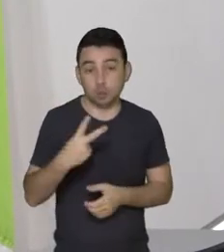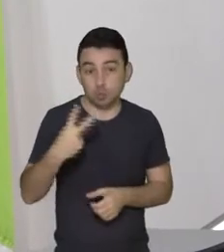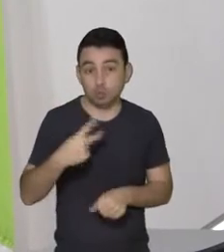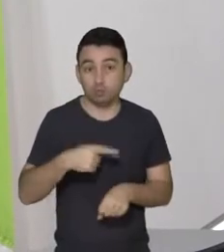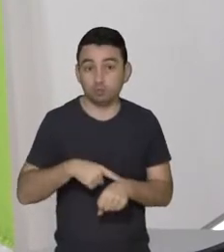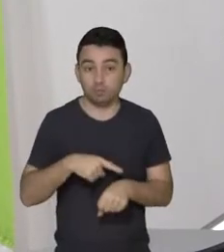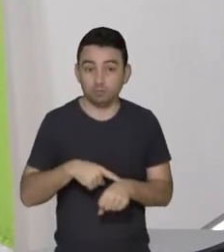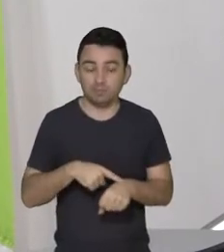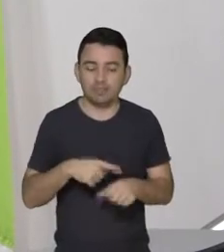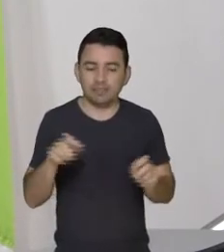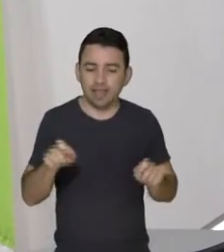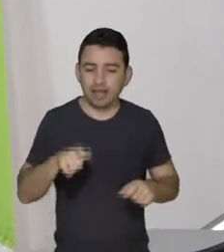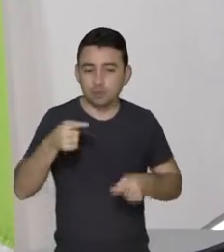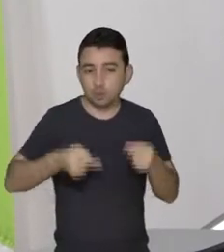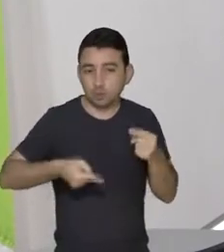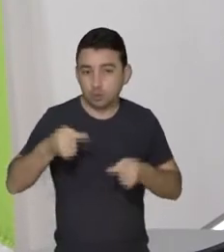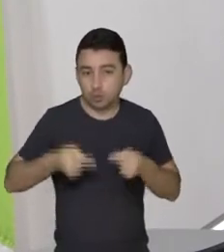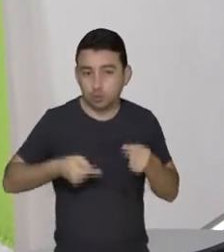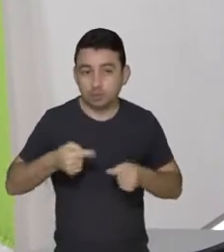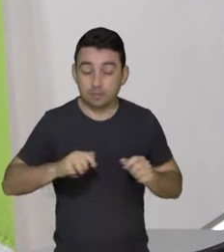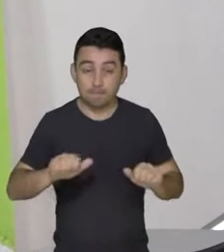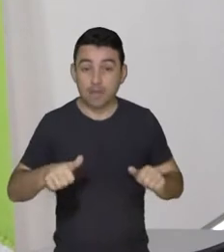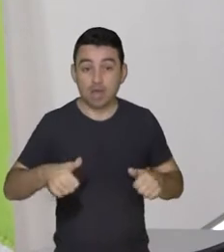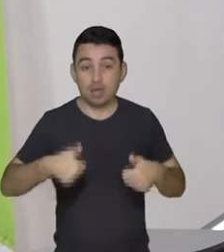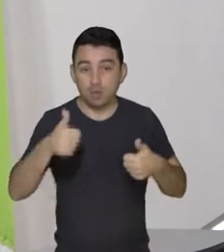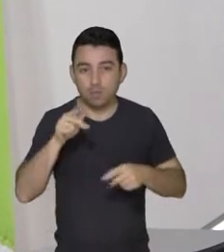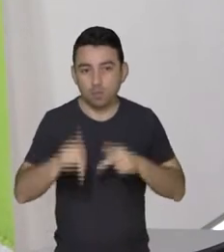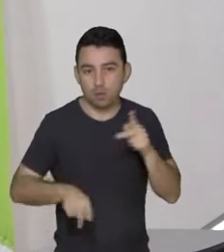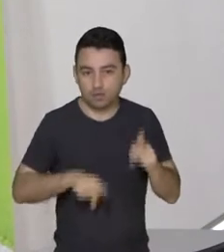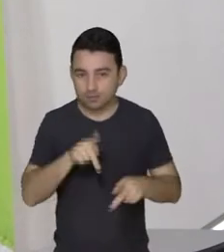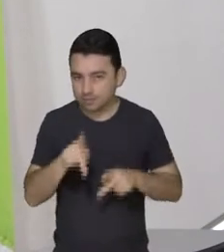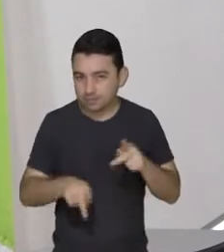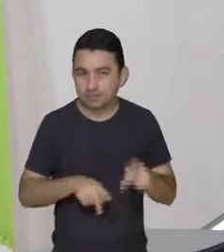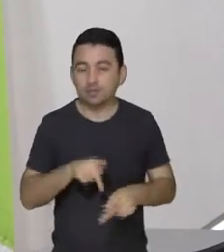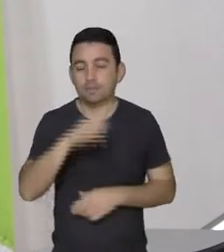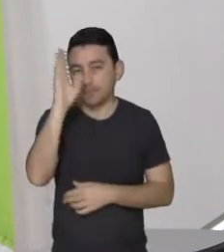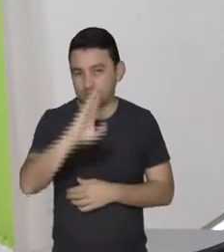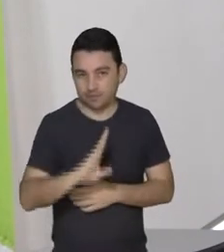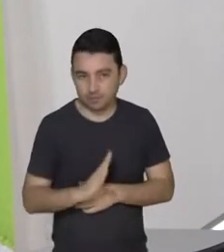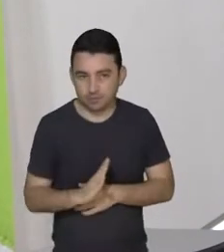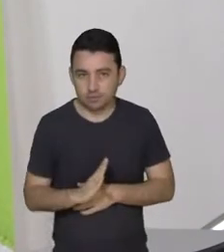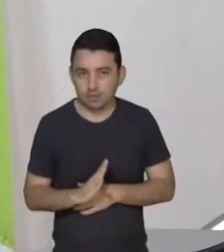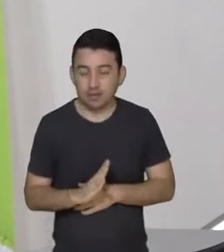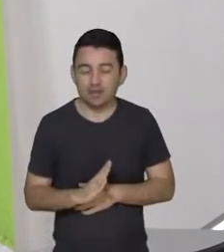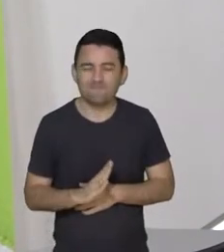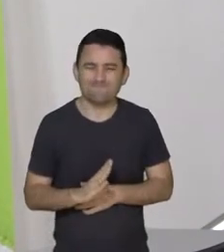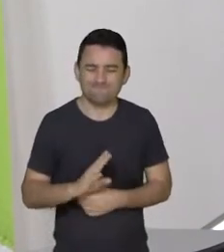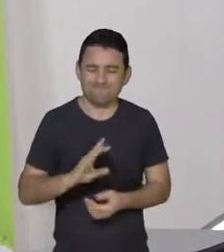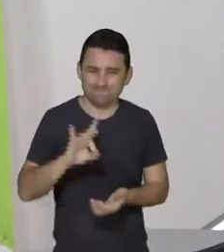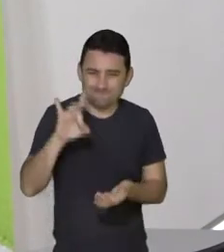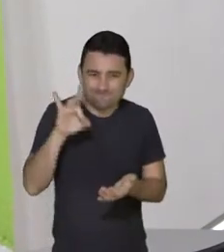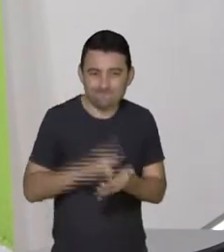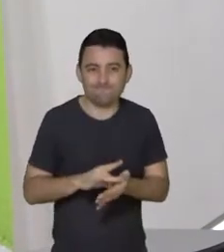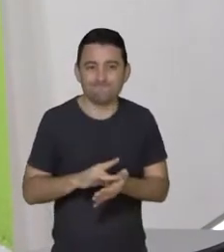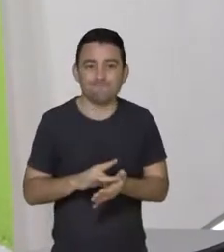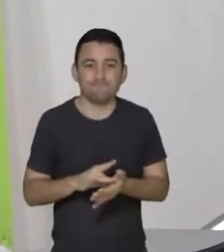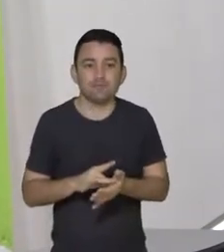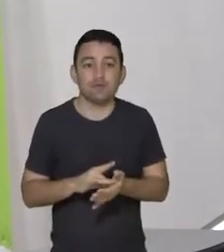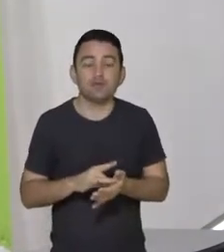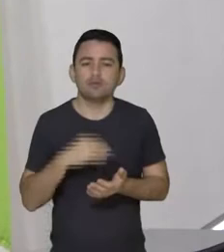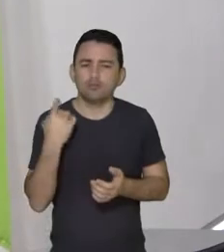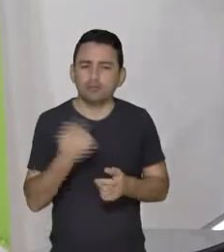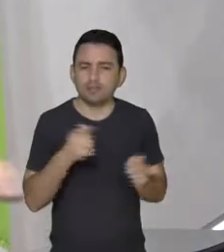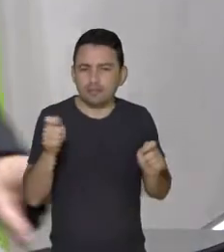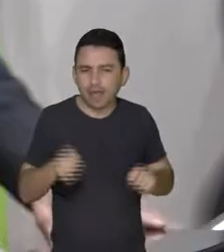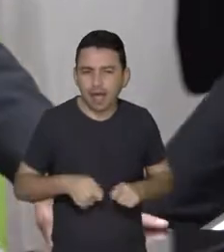que é melhor para a população brasileira de forma efetiva que a gente possa lutar